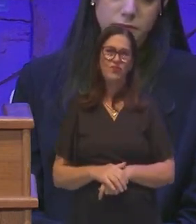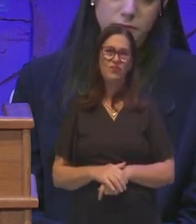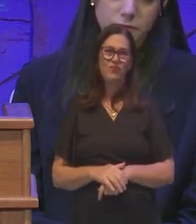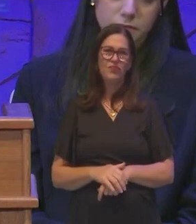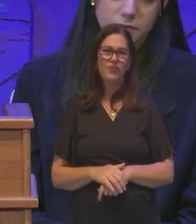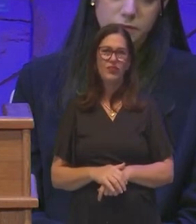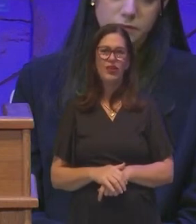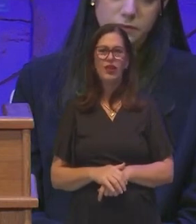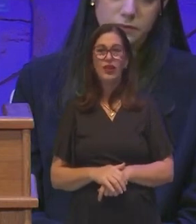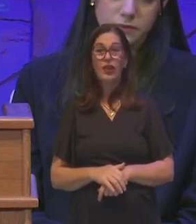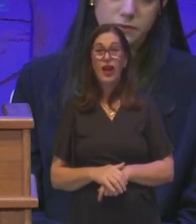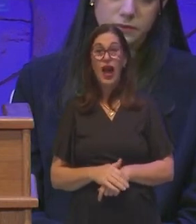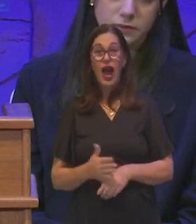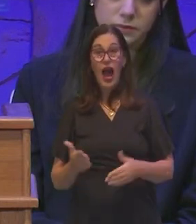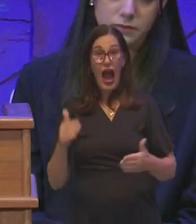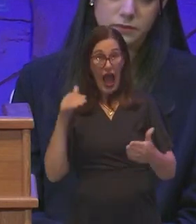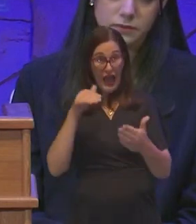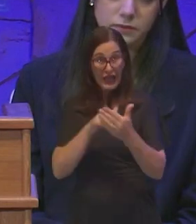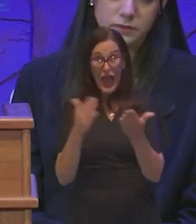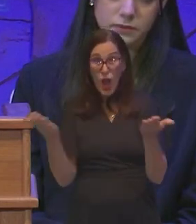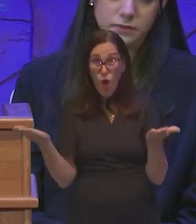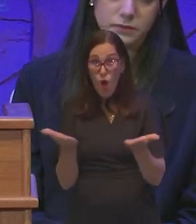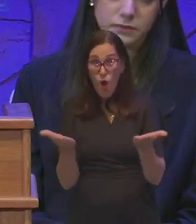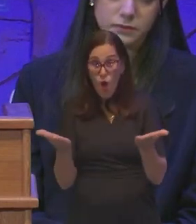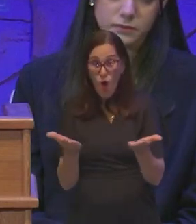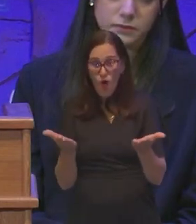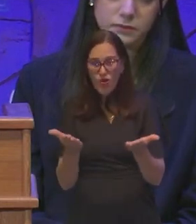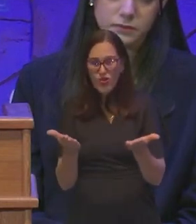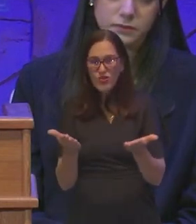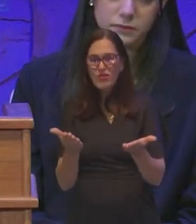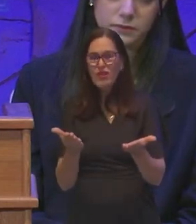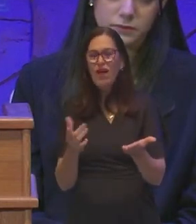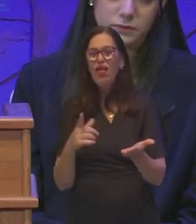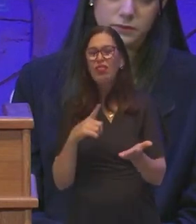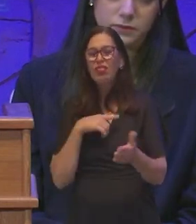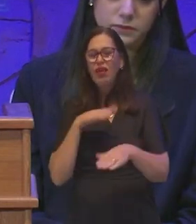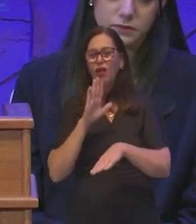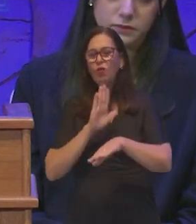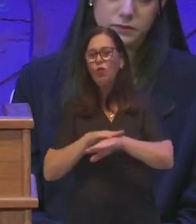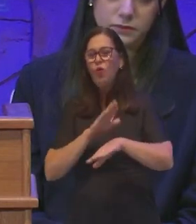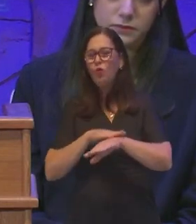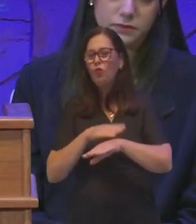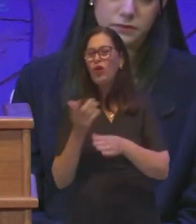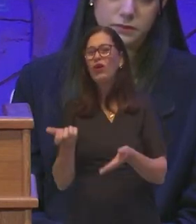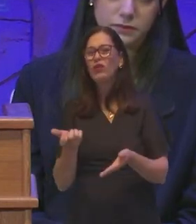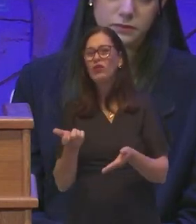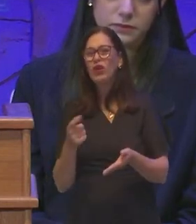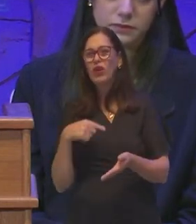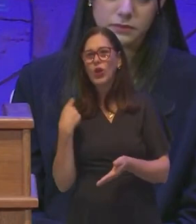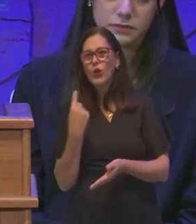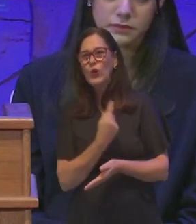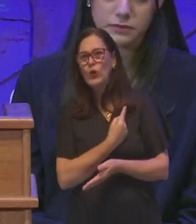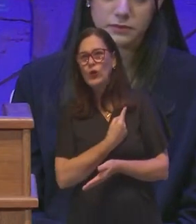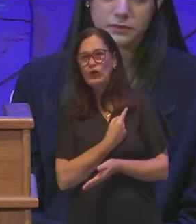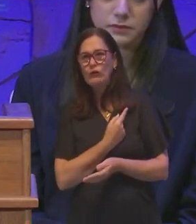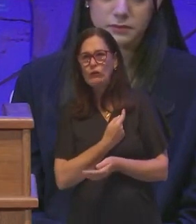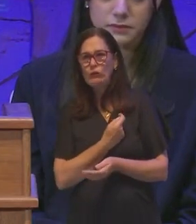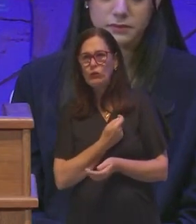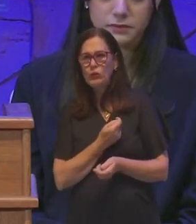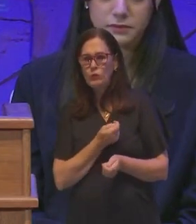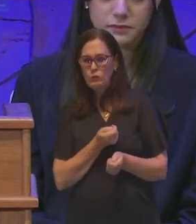E ainda assim, nos dias de hoje, há situações, há momentos em que nós somos